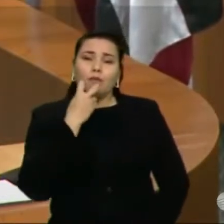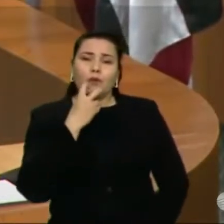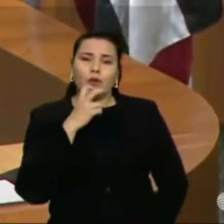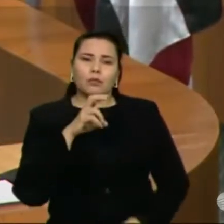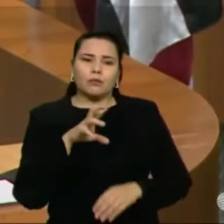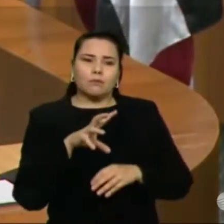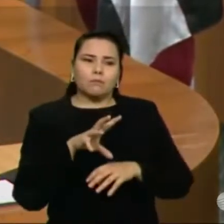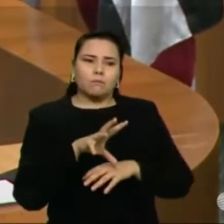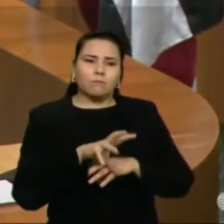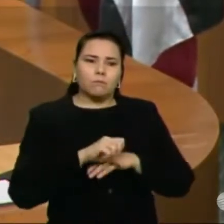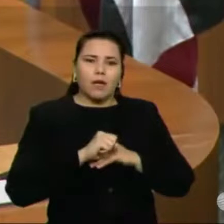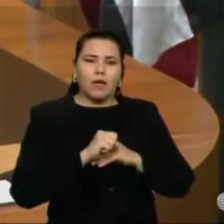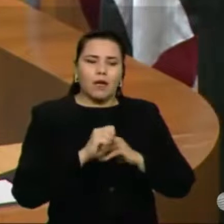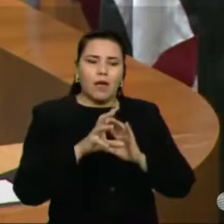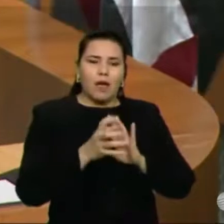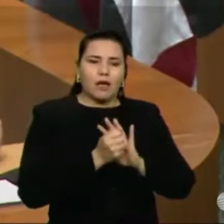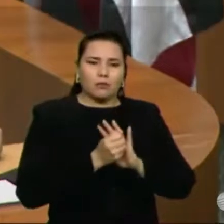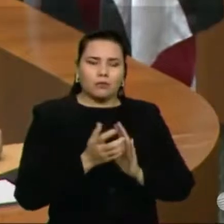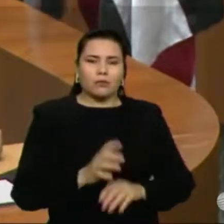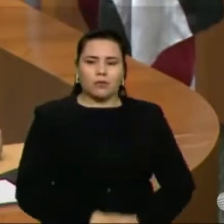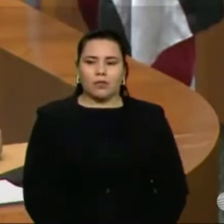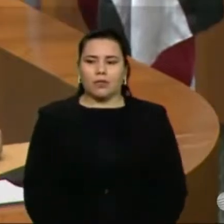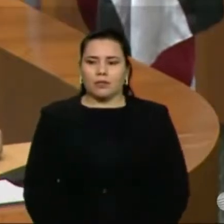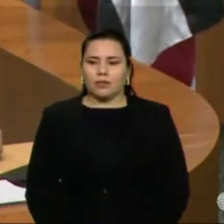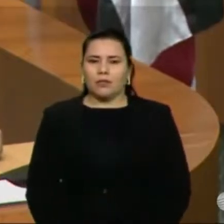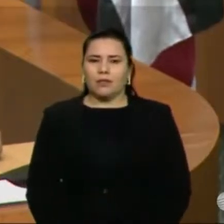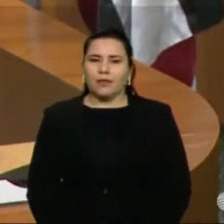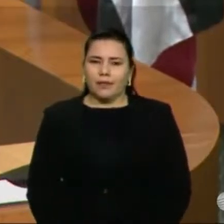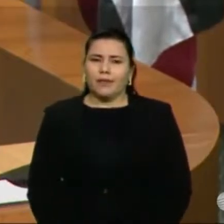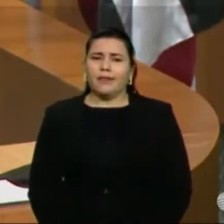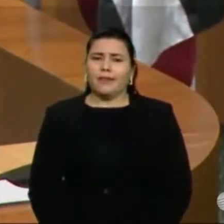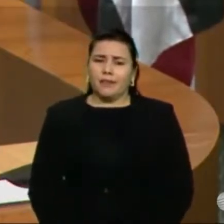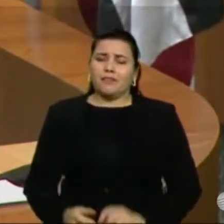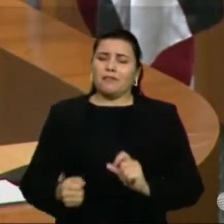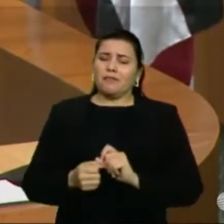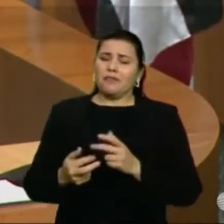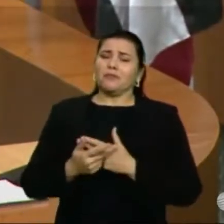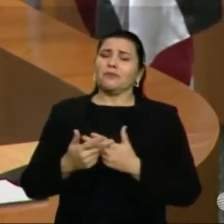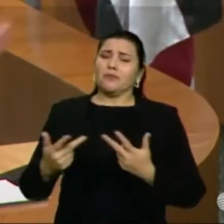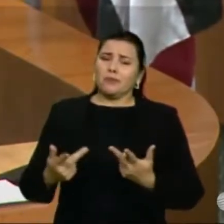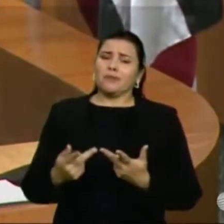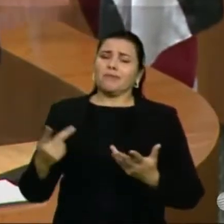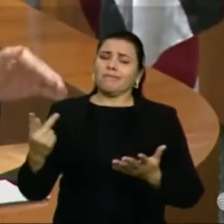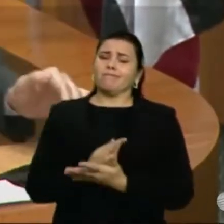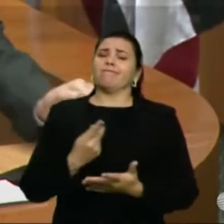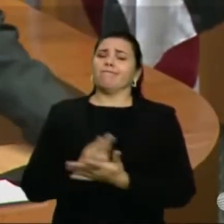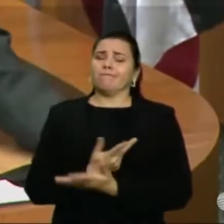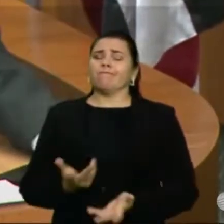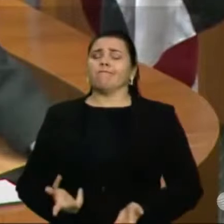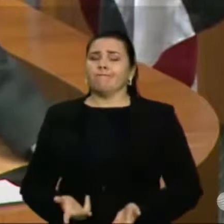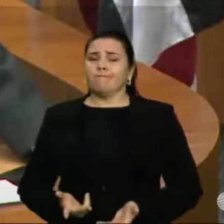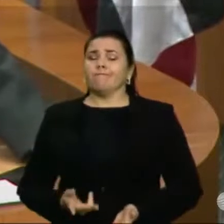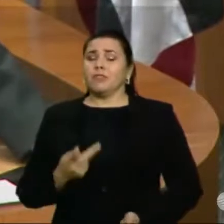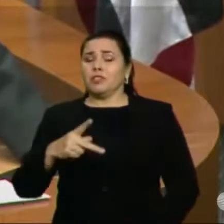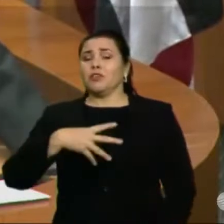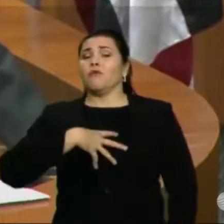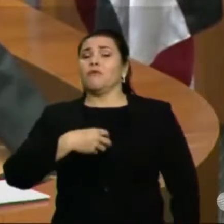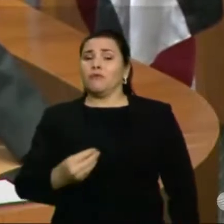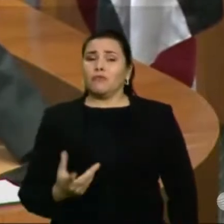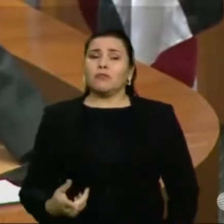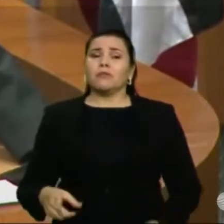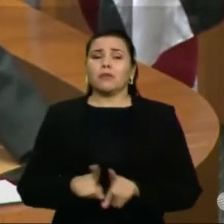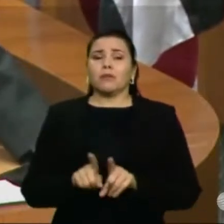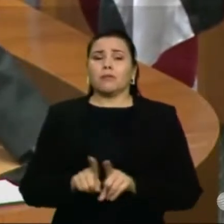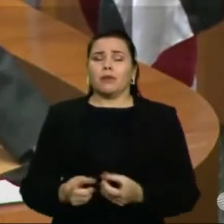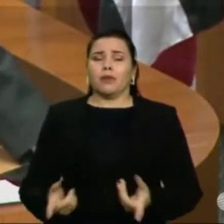Estado para proteger os crimes cometidos por seu filho. E disso a gente não pode